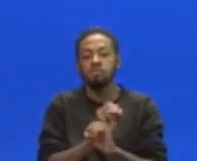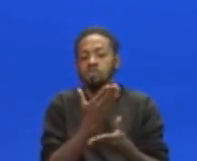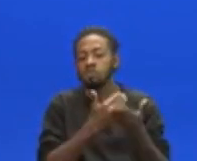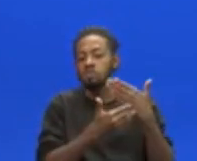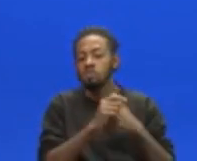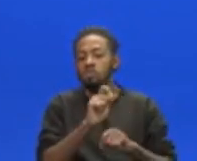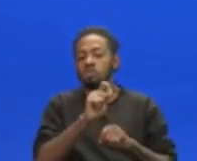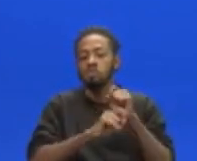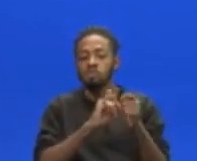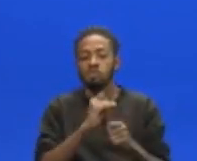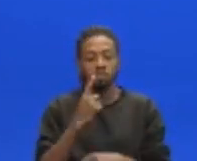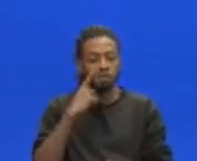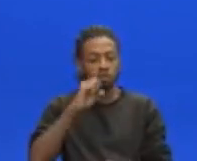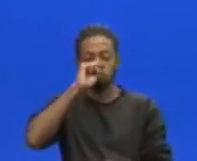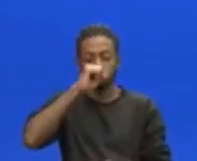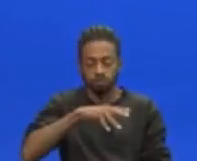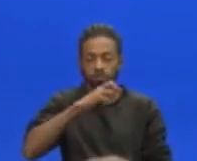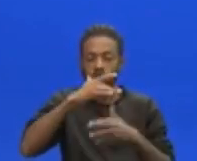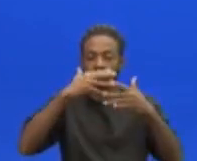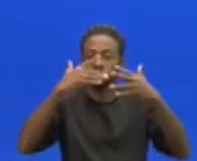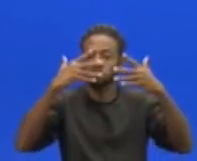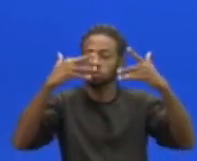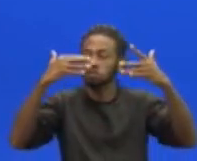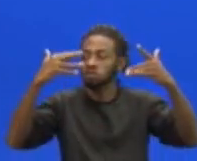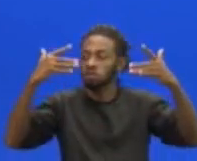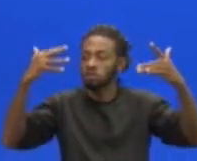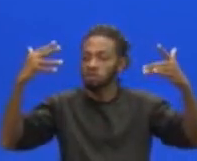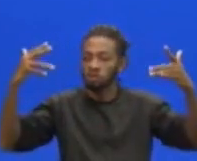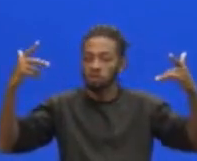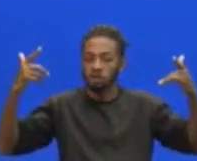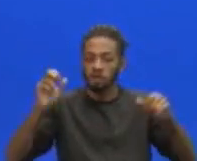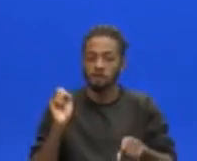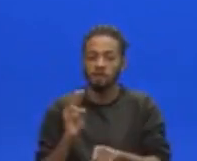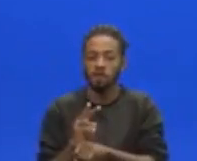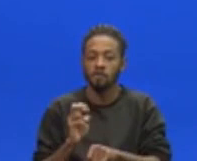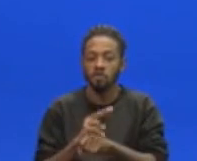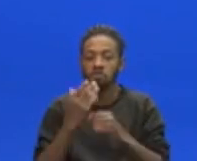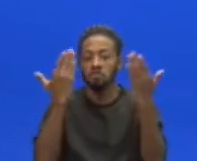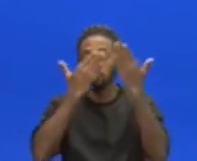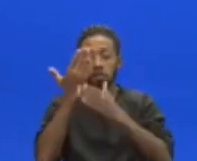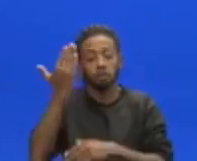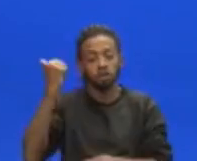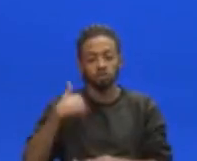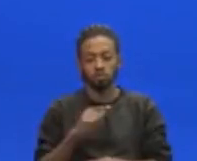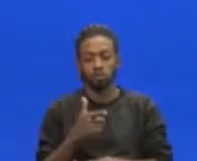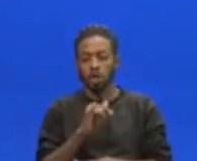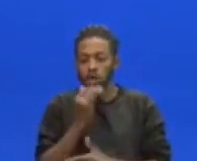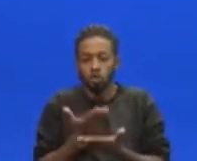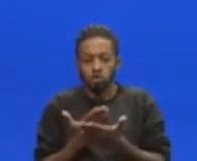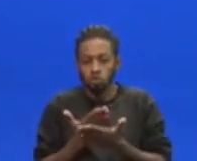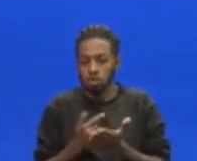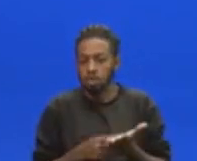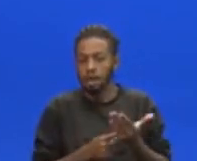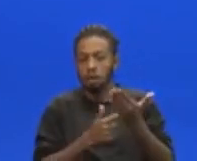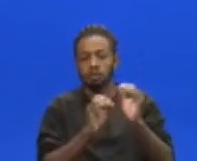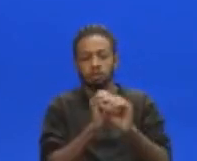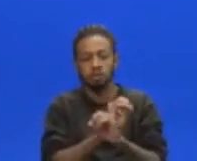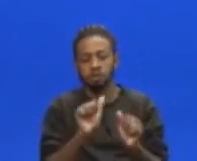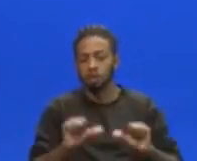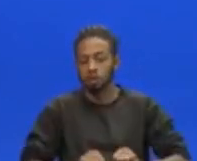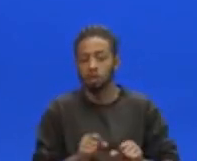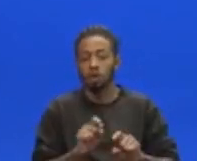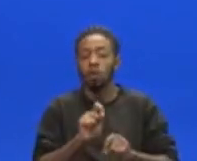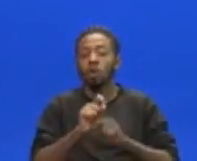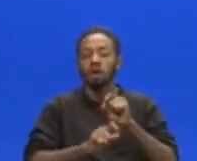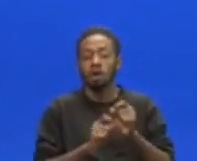dos germes, né? Dos micro-organismos. Então, acreditava-se que as coisas aconteciam por energias, por forças